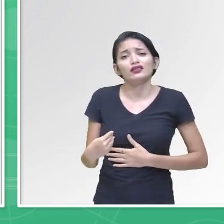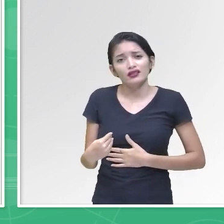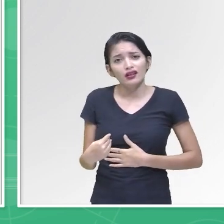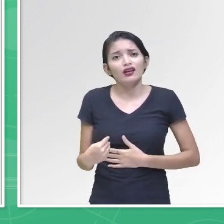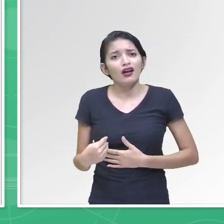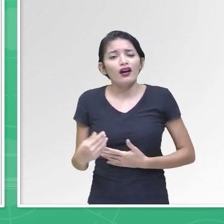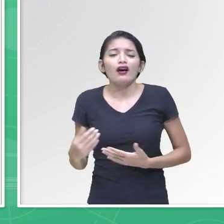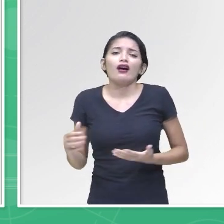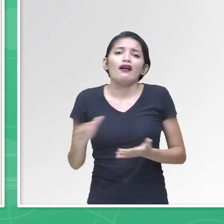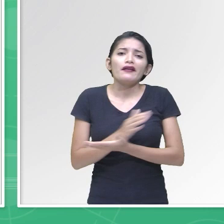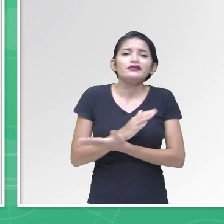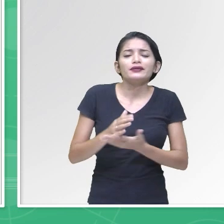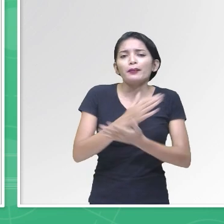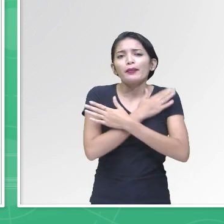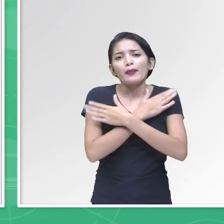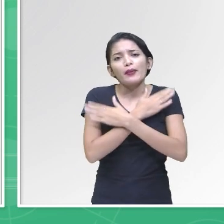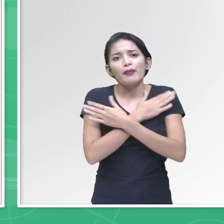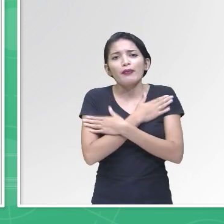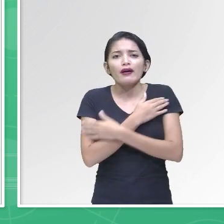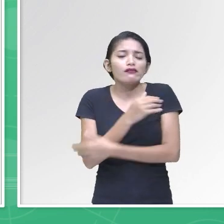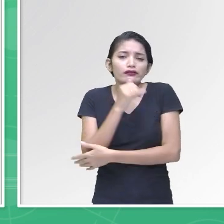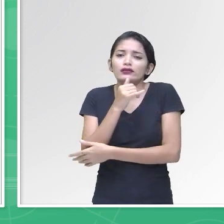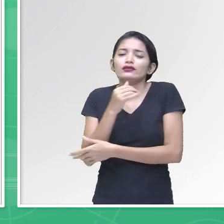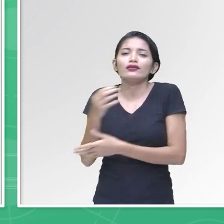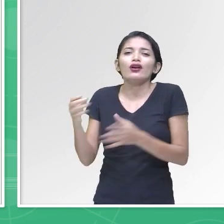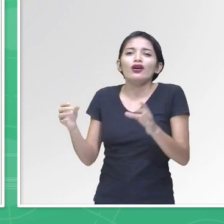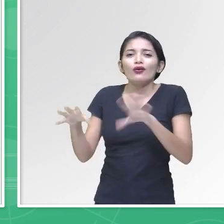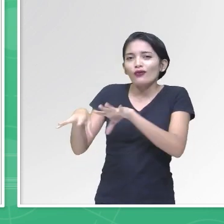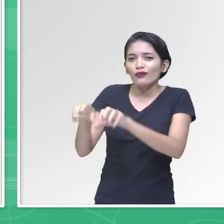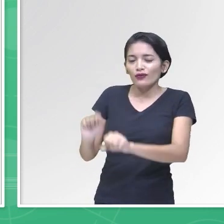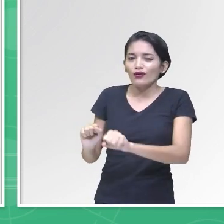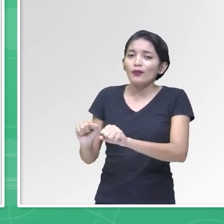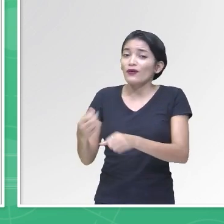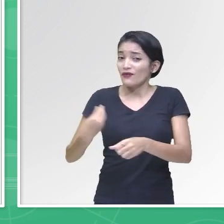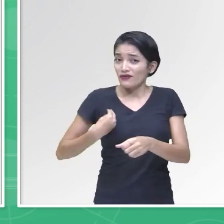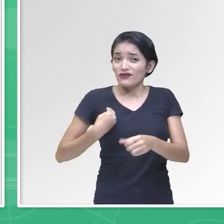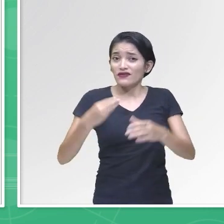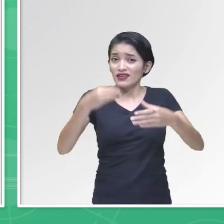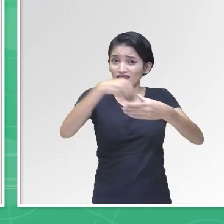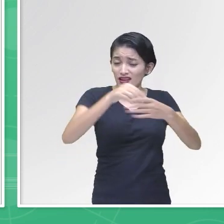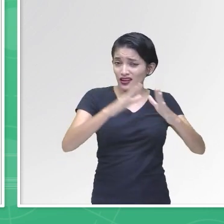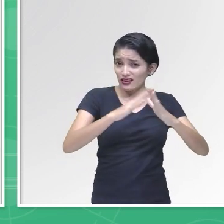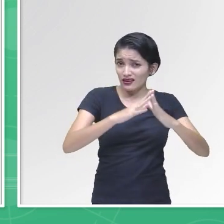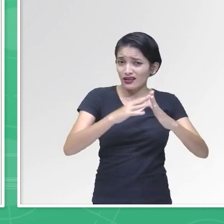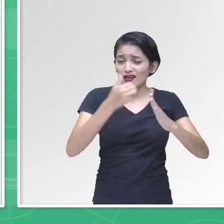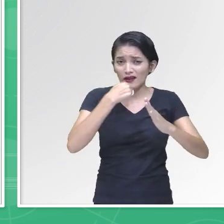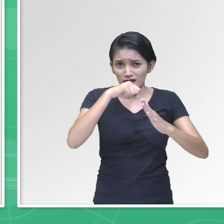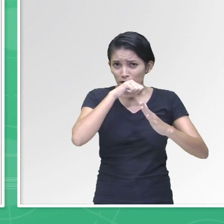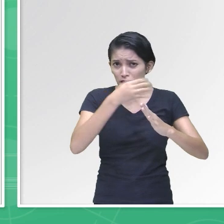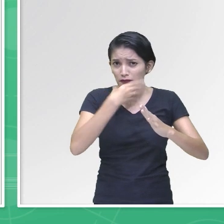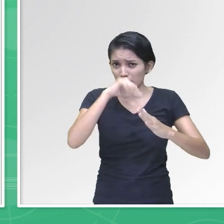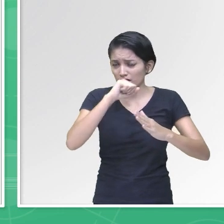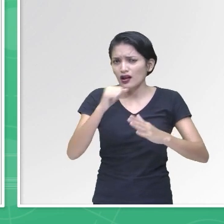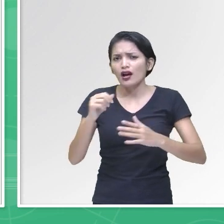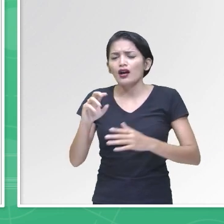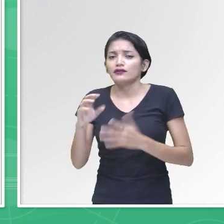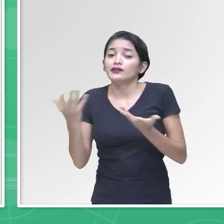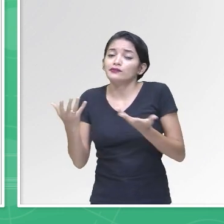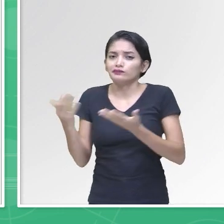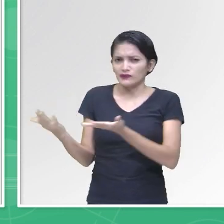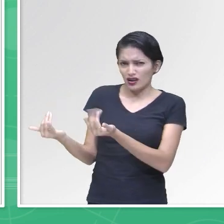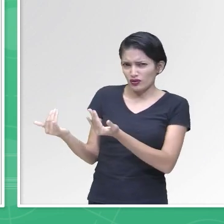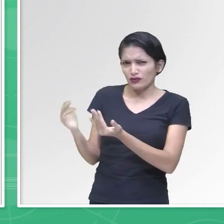continua desempregado, não concluiu seus estudos, mora na casa dos pais, e aí? Ele está na juventude ou ele